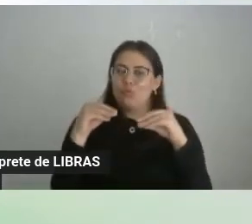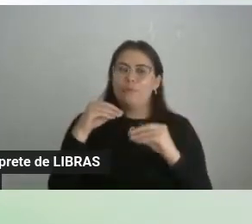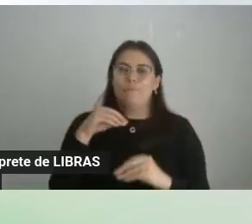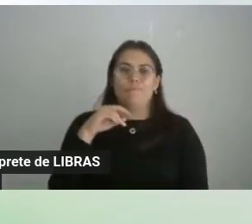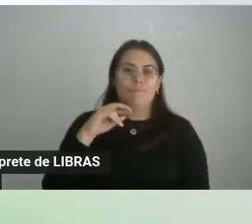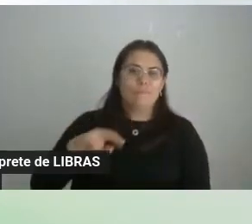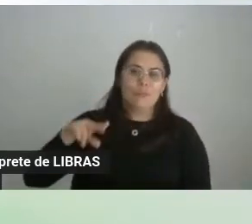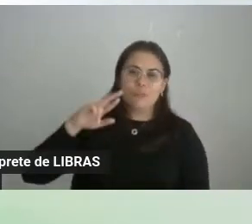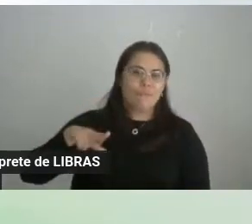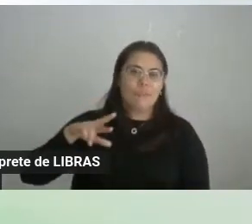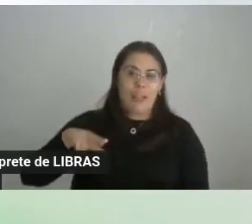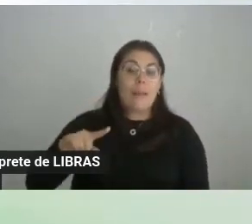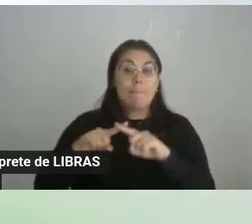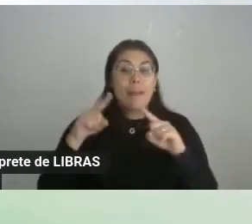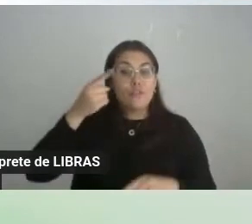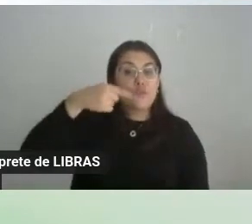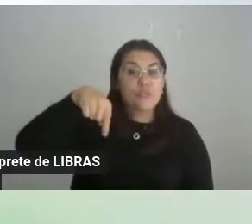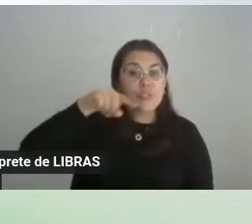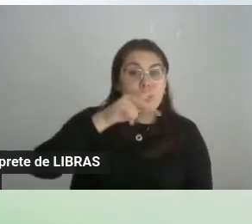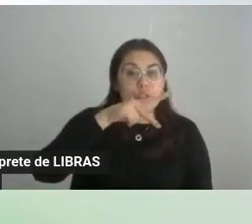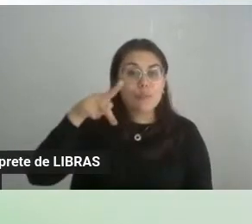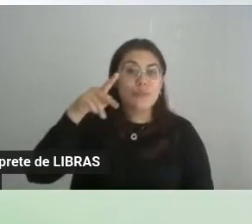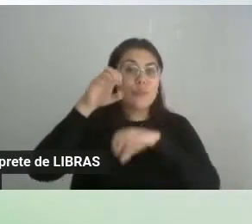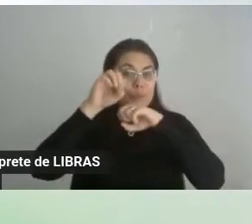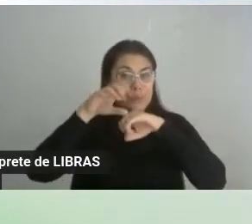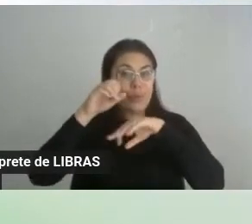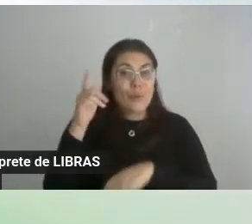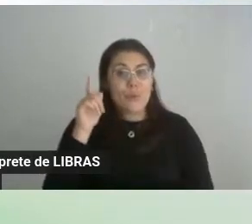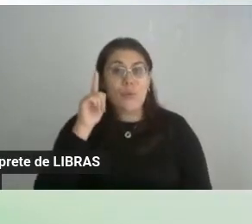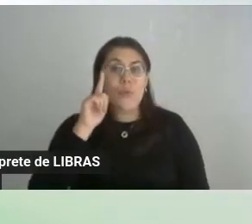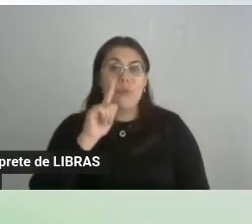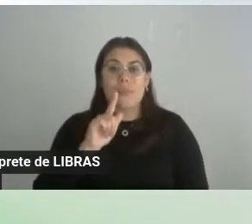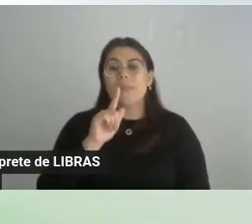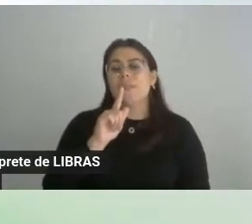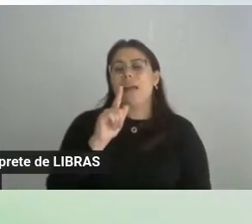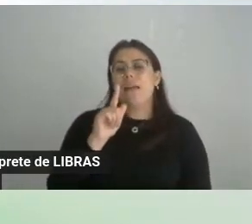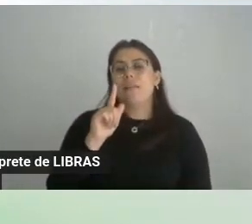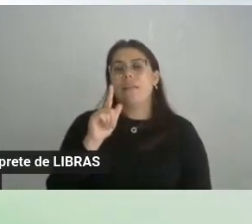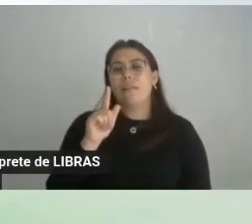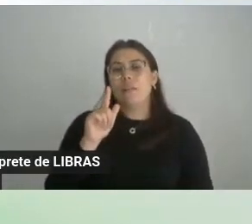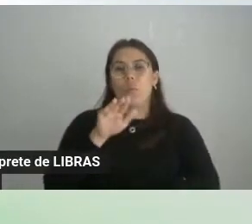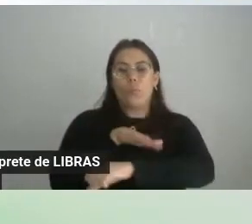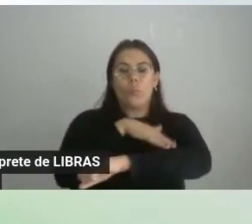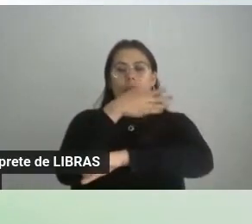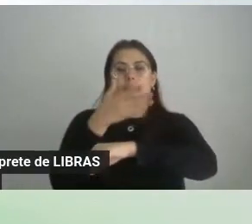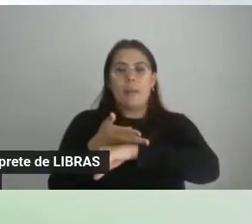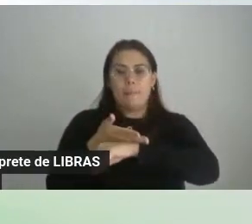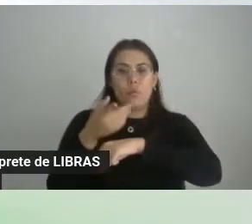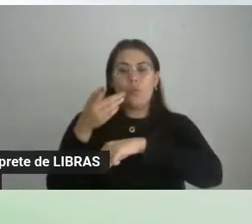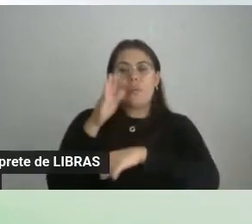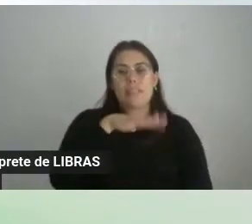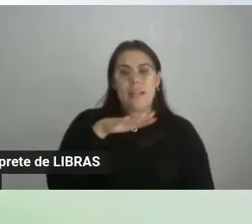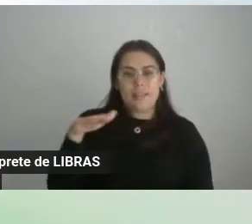ciente de todos os casos, mas vocês, como educadores, vocês passam muito tempo com as crianças. Então, eles